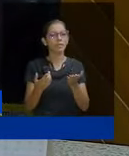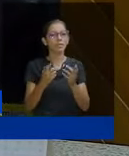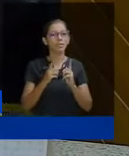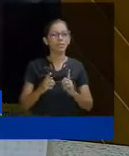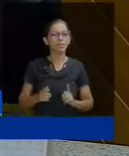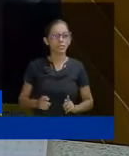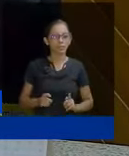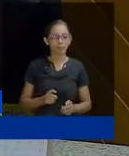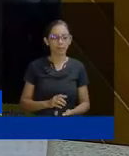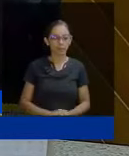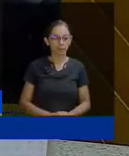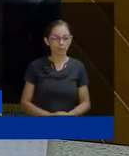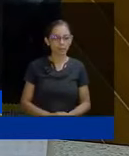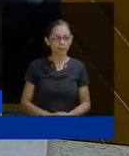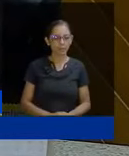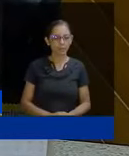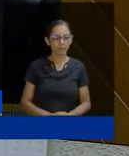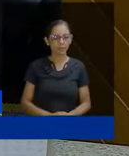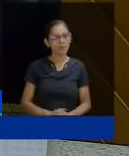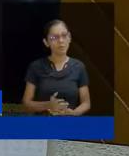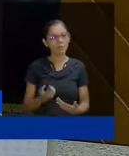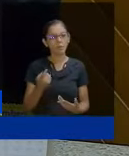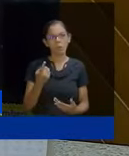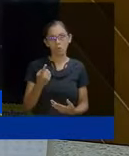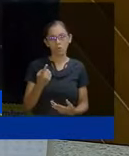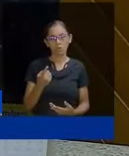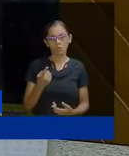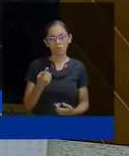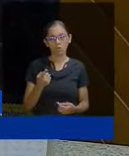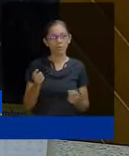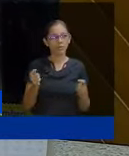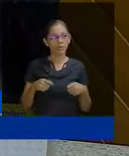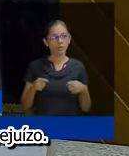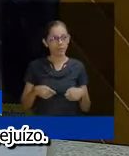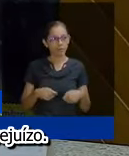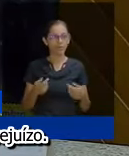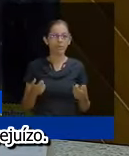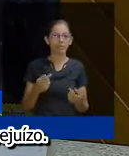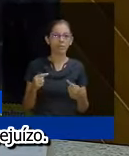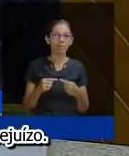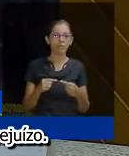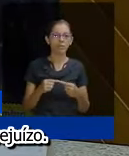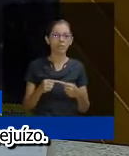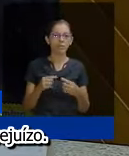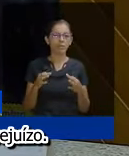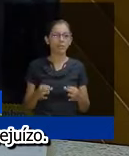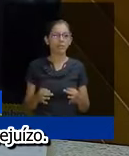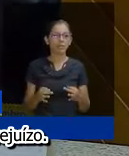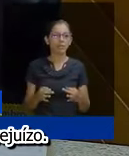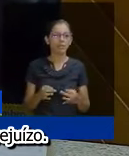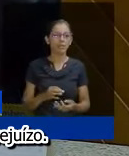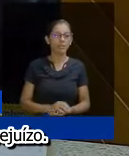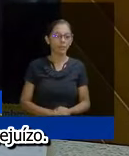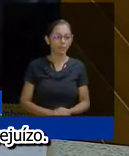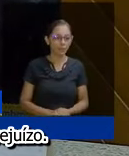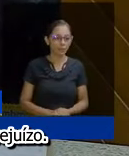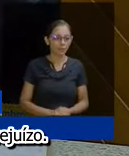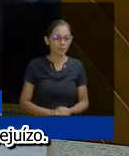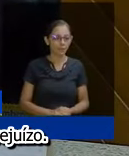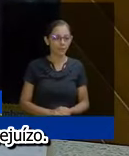públicos. Um desses deveres é o de gerir adequadamente o patrimônio público, evitando